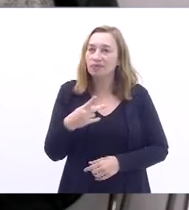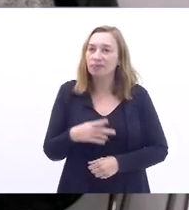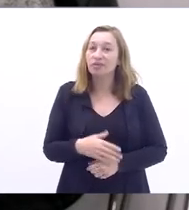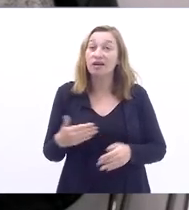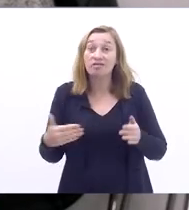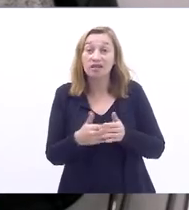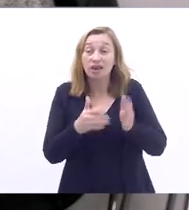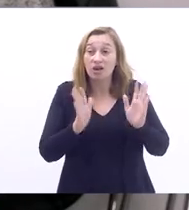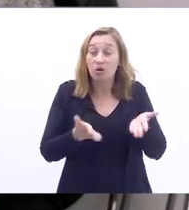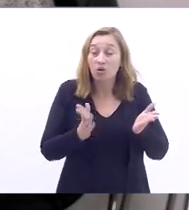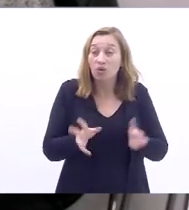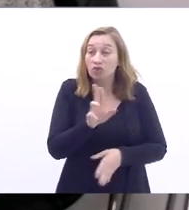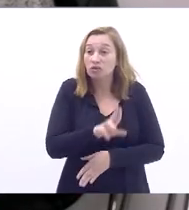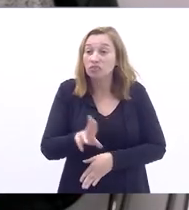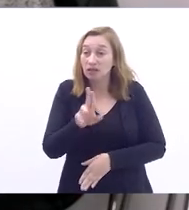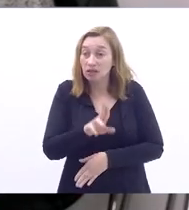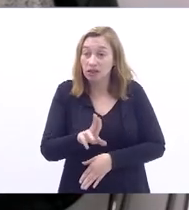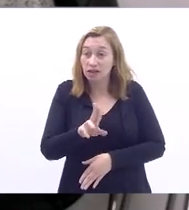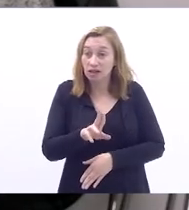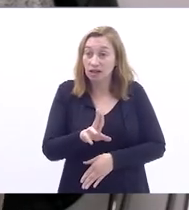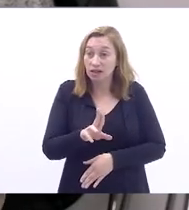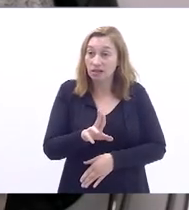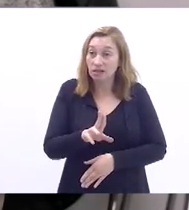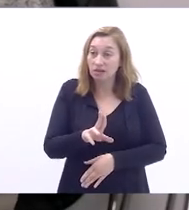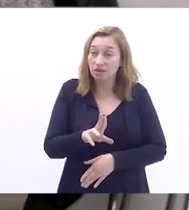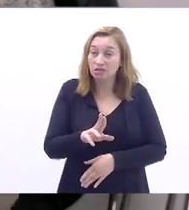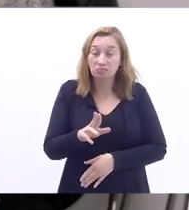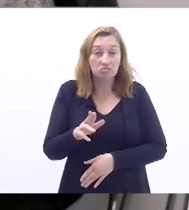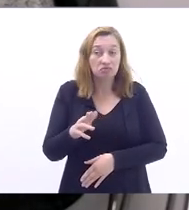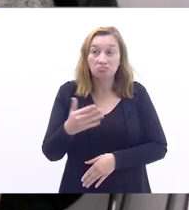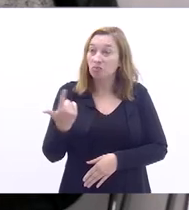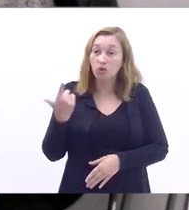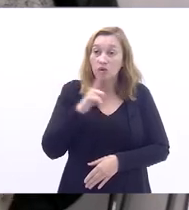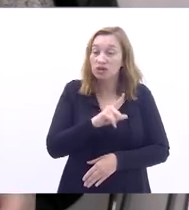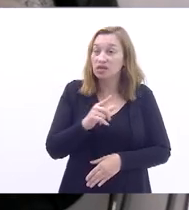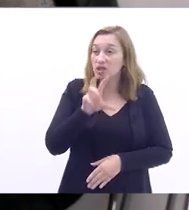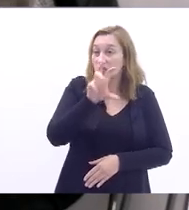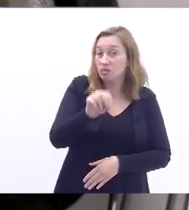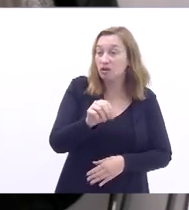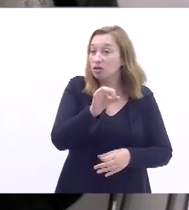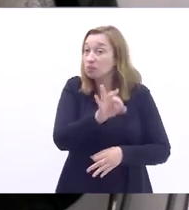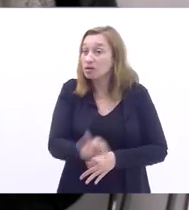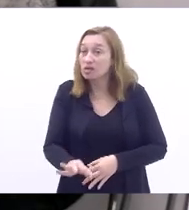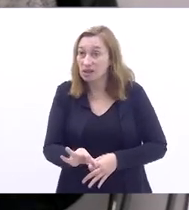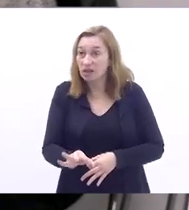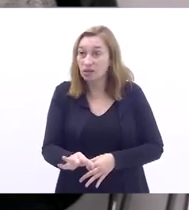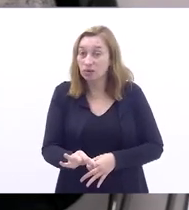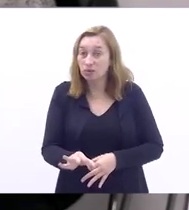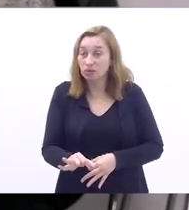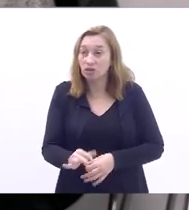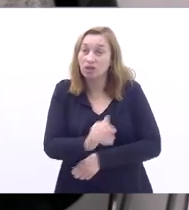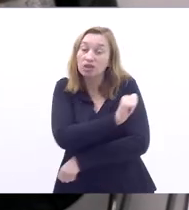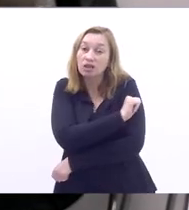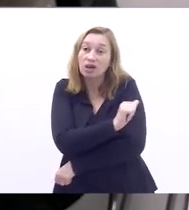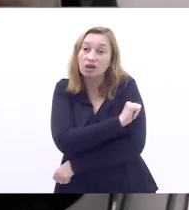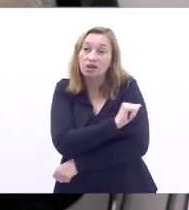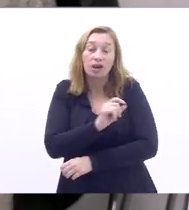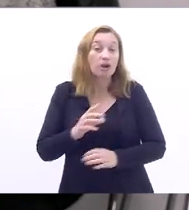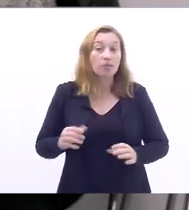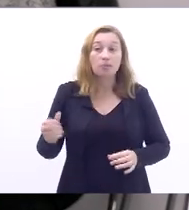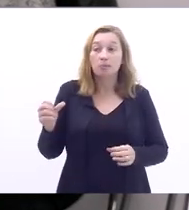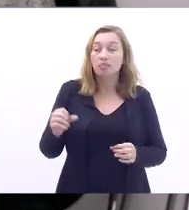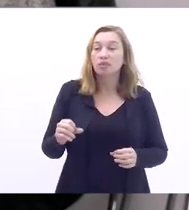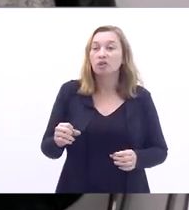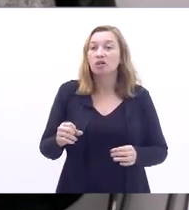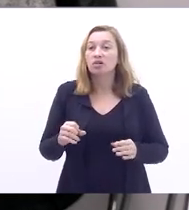é que até hoje amanheci não chegou a cinquenta por cento do seu quadro docente isso inviabiliza todo plano que está